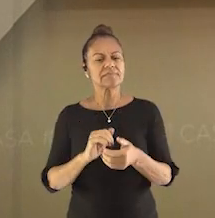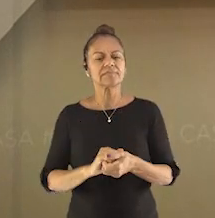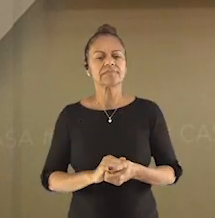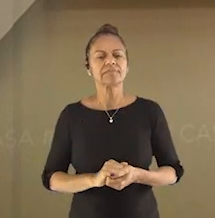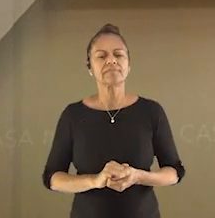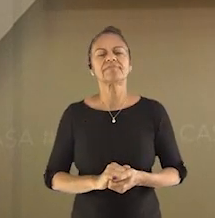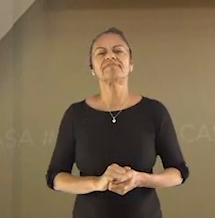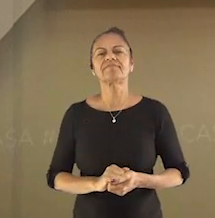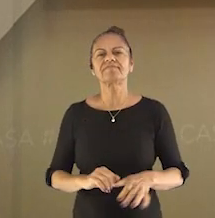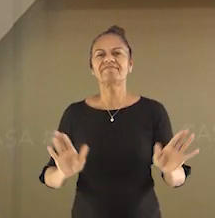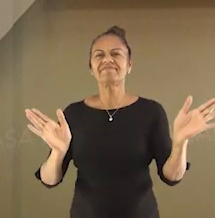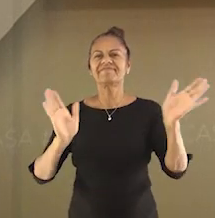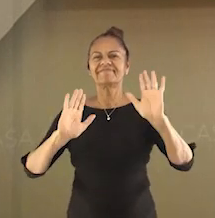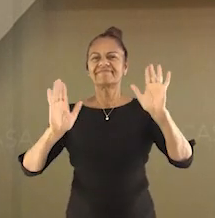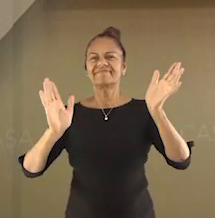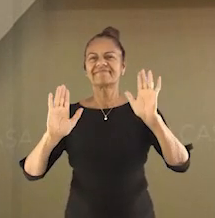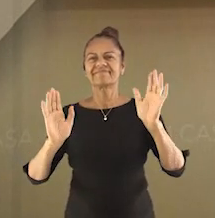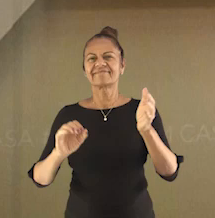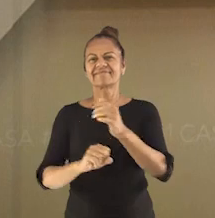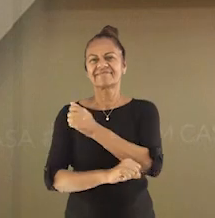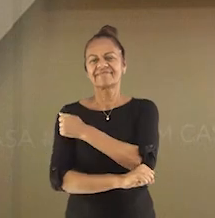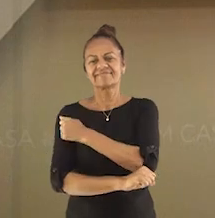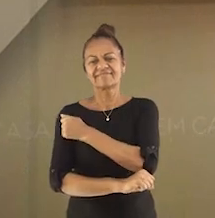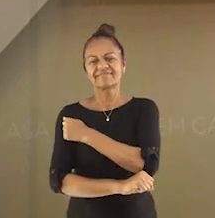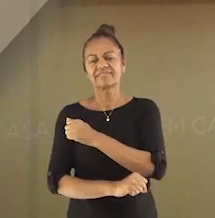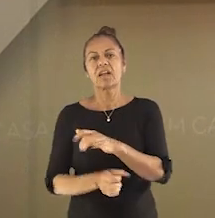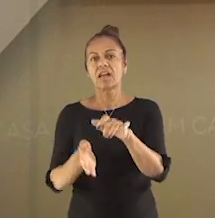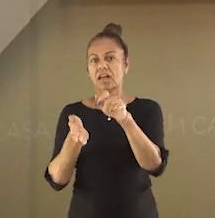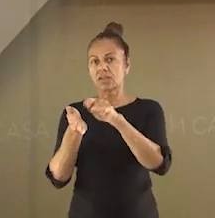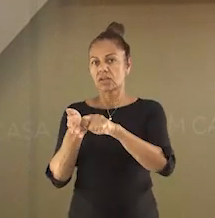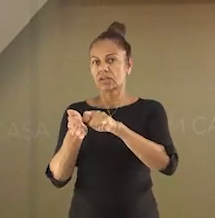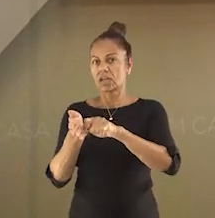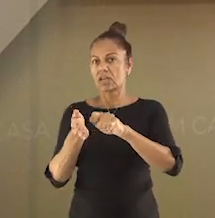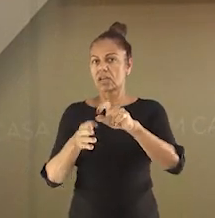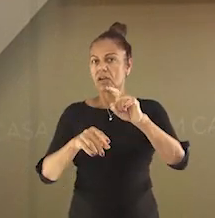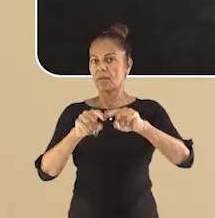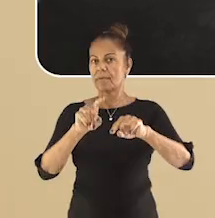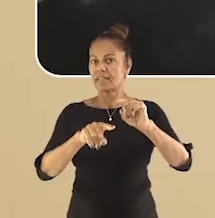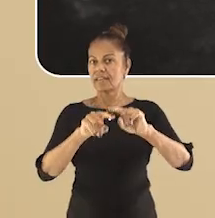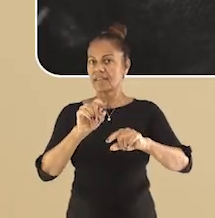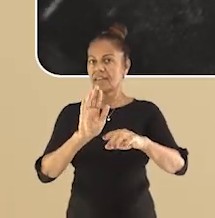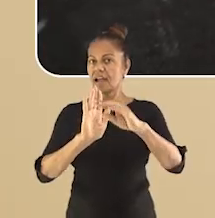vou ensinar uma receitinha super fácil para vocês. Acompanhe no vídeo.